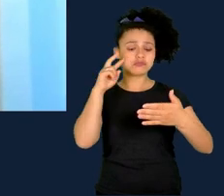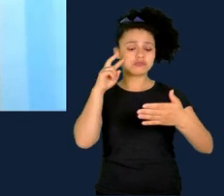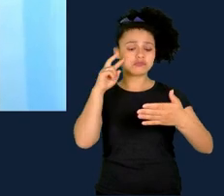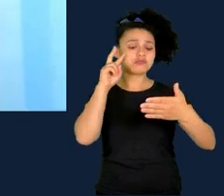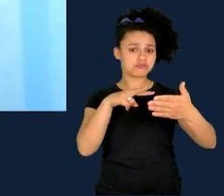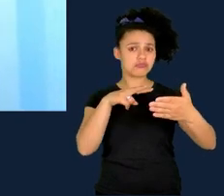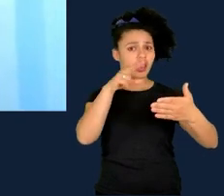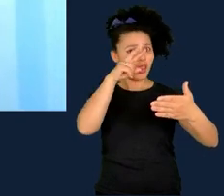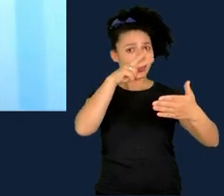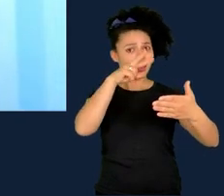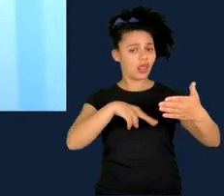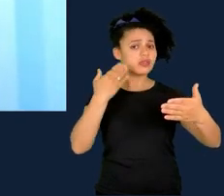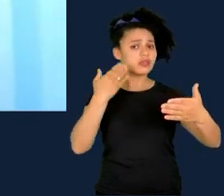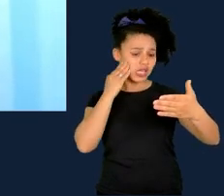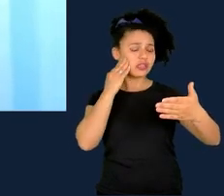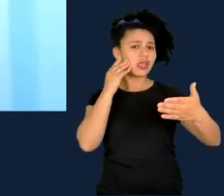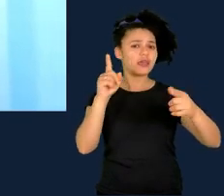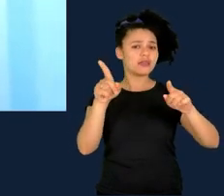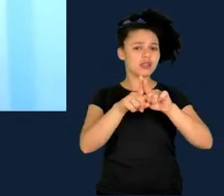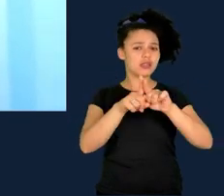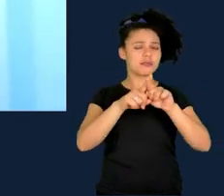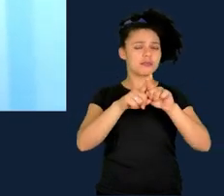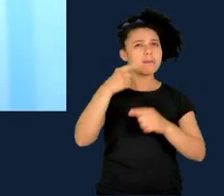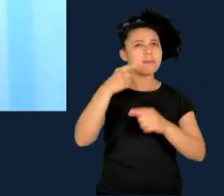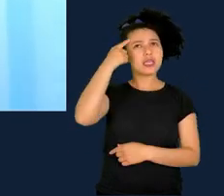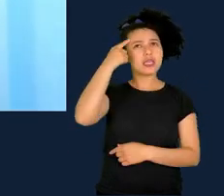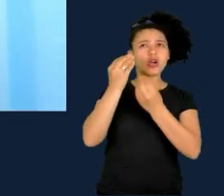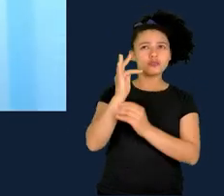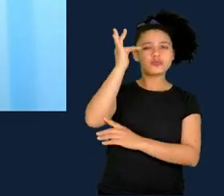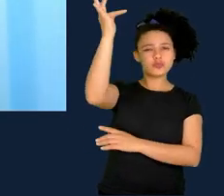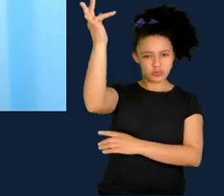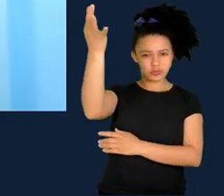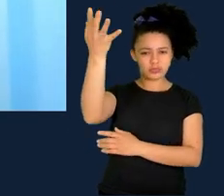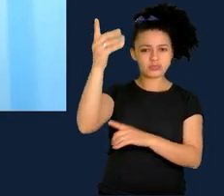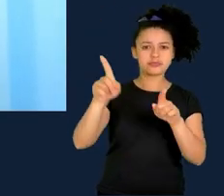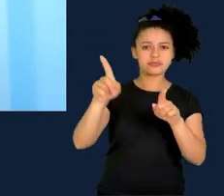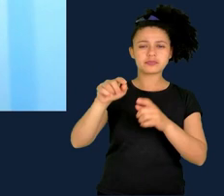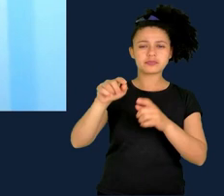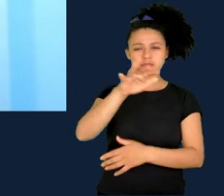sobre o futuro e com uma resolução espacial mais alta, mas